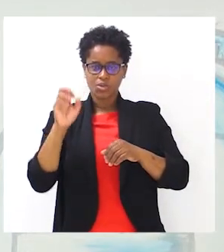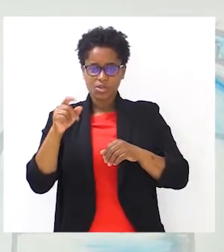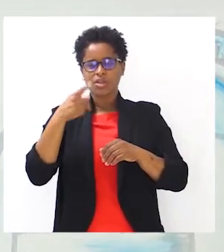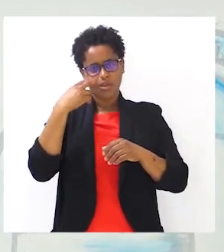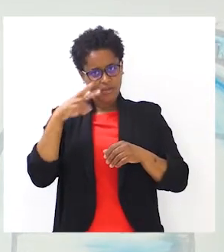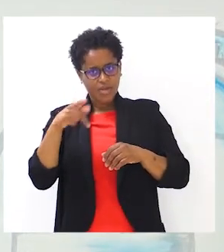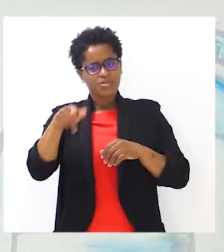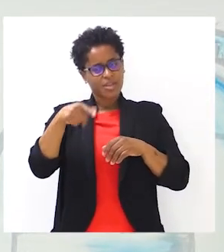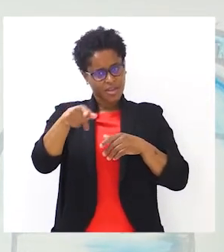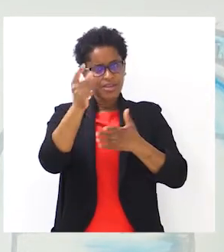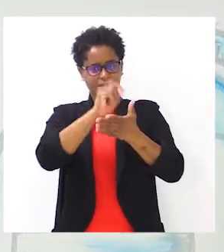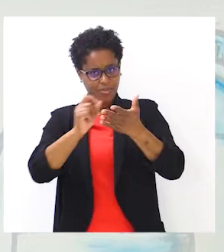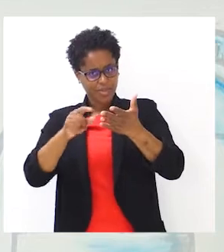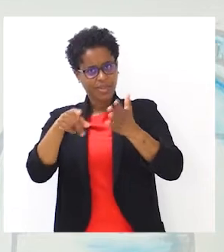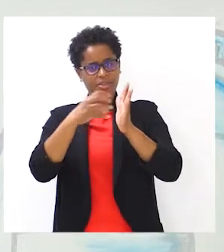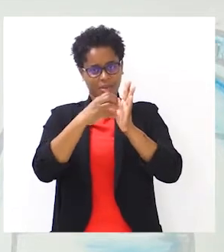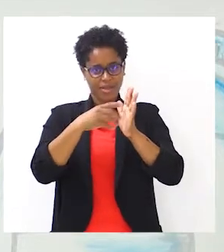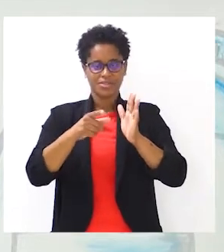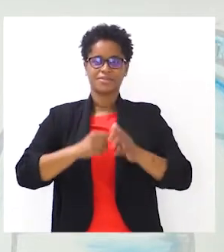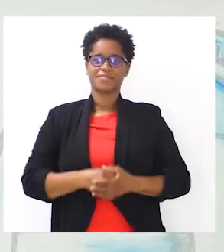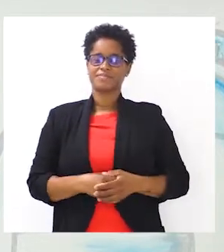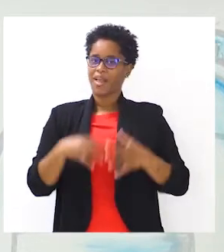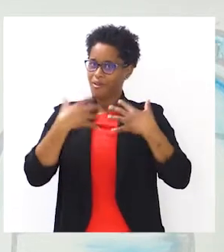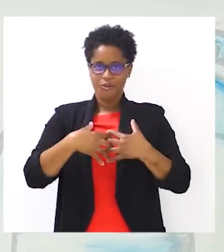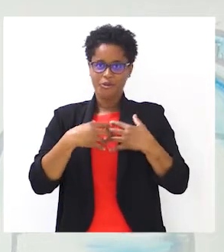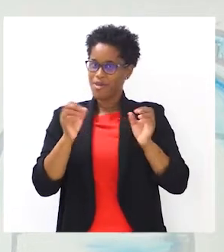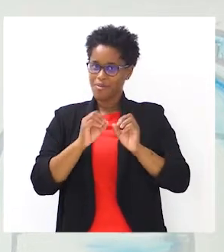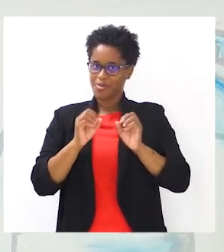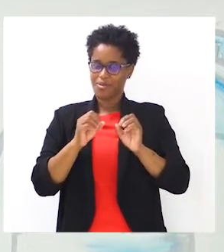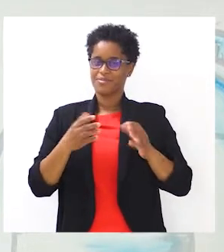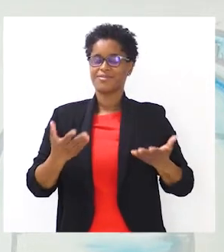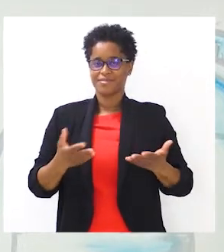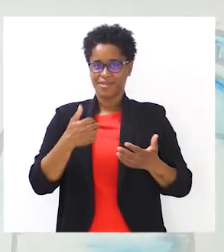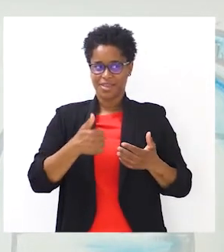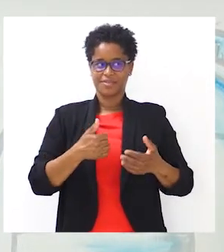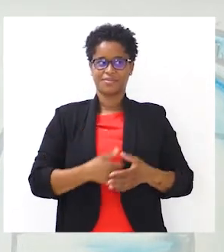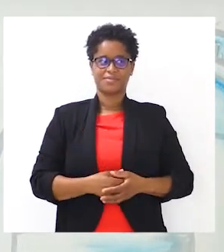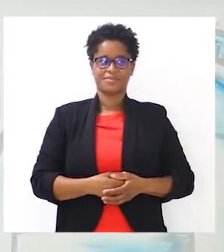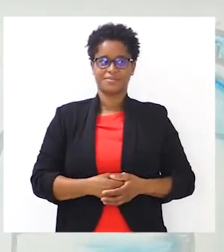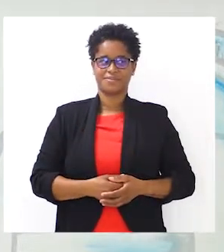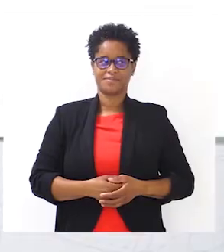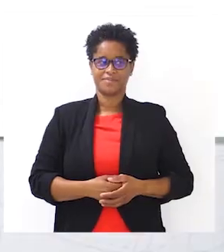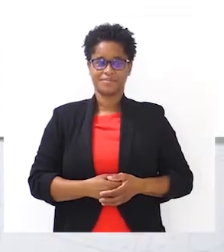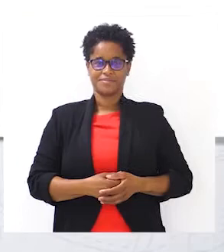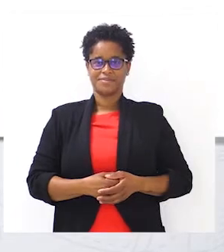através dessas imagens. Não há dúvidas? Muito bem.